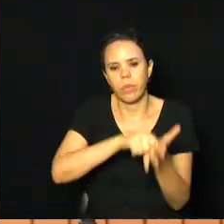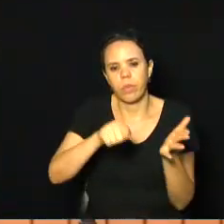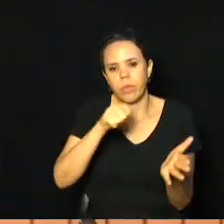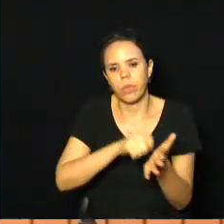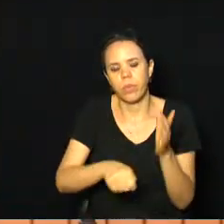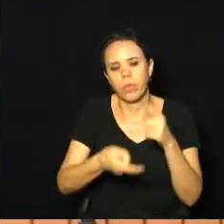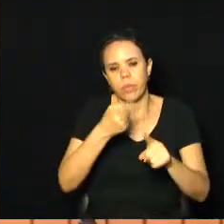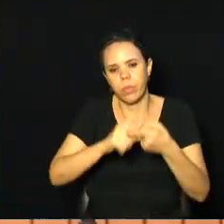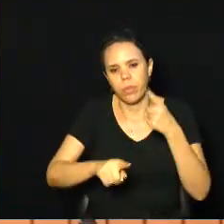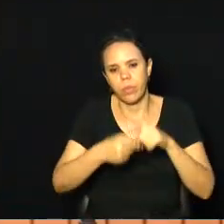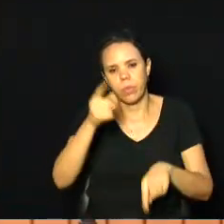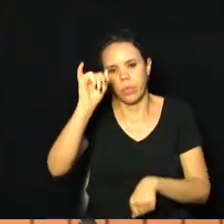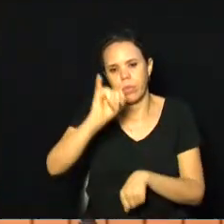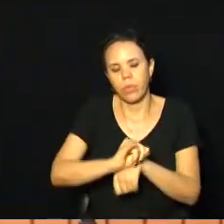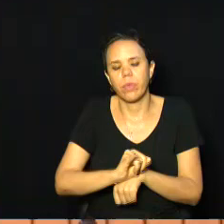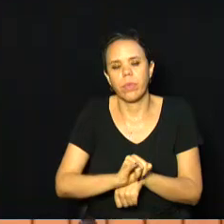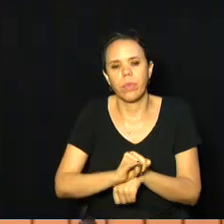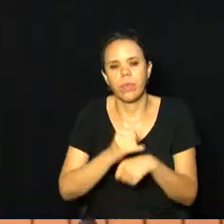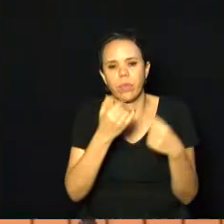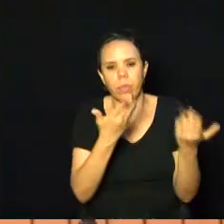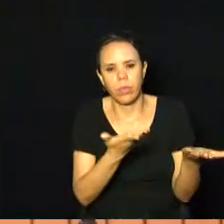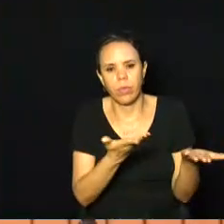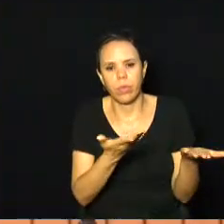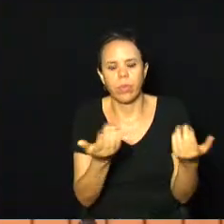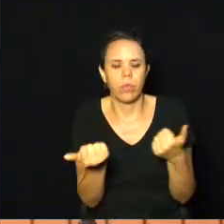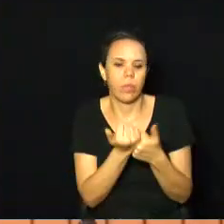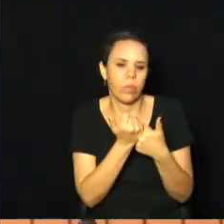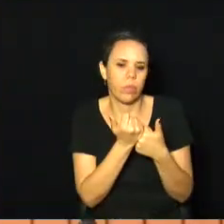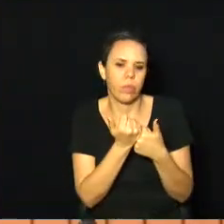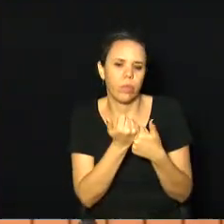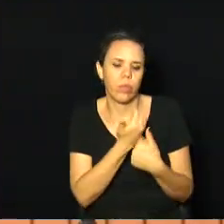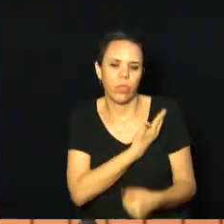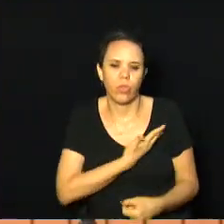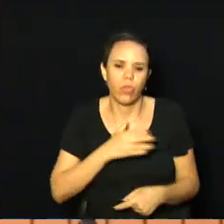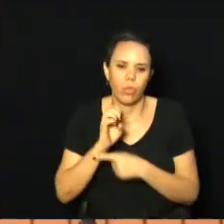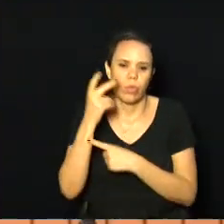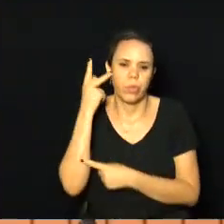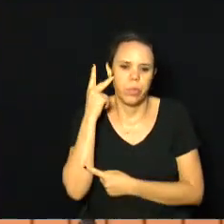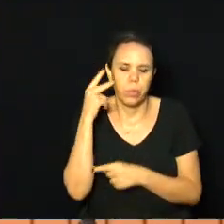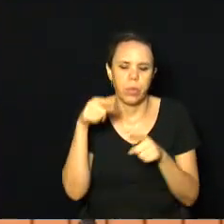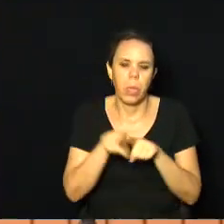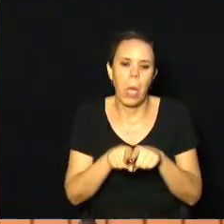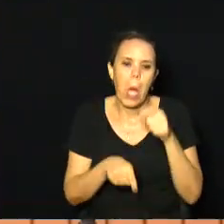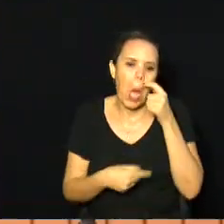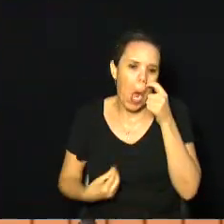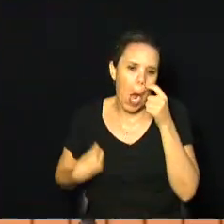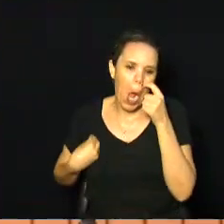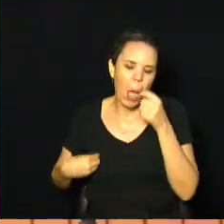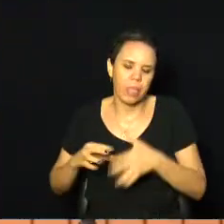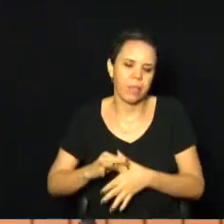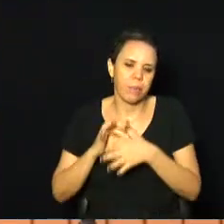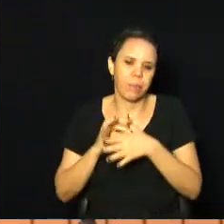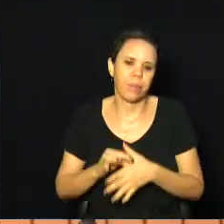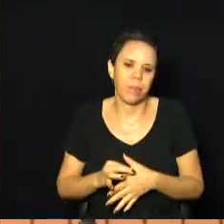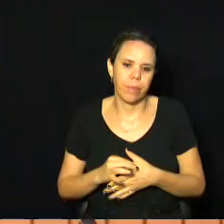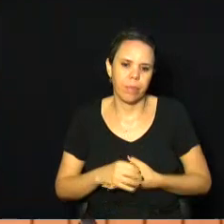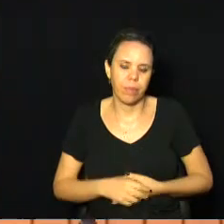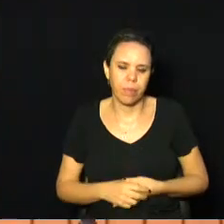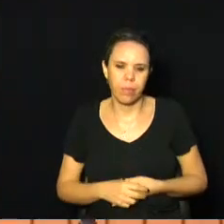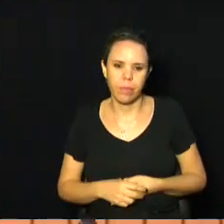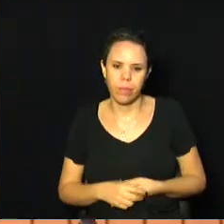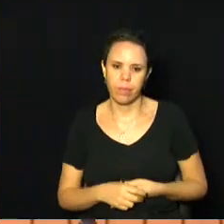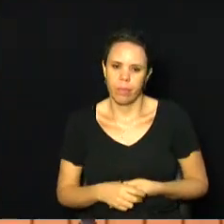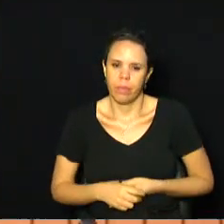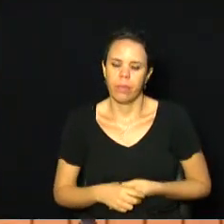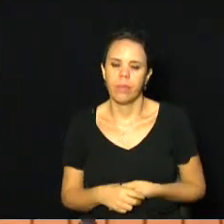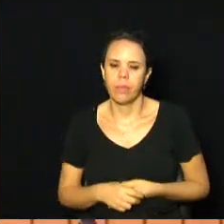acordos internacionais para essa compensação. Inclusive, o governador do Estado de São Paulo está lá liderando